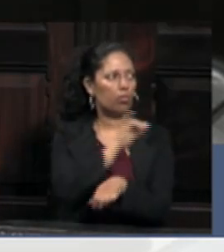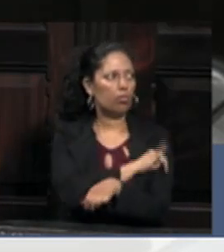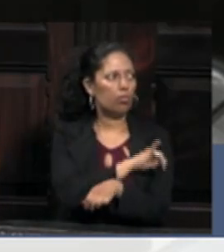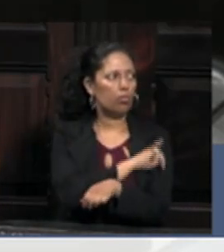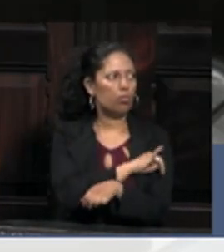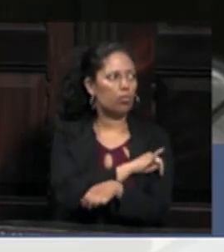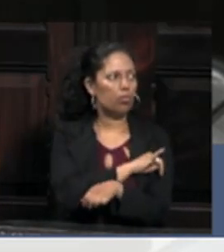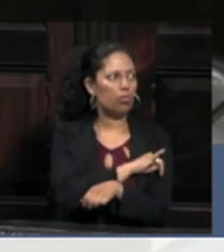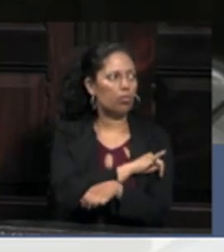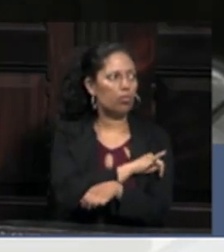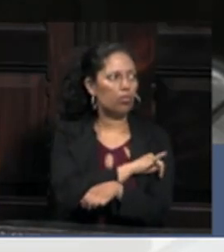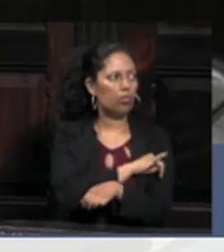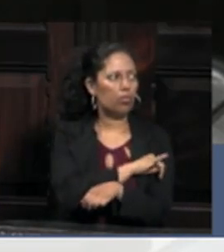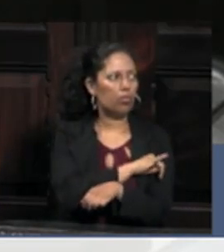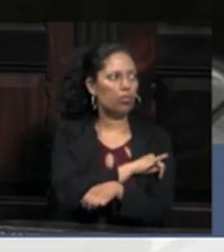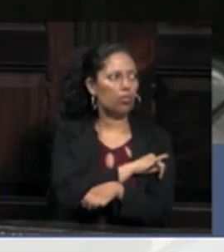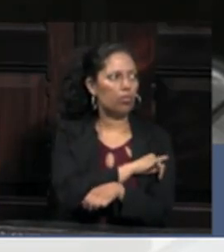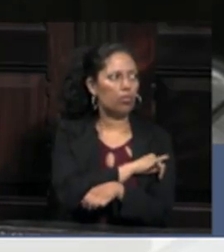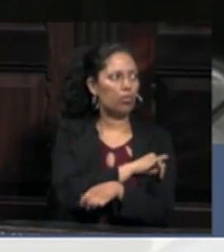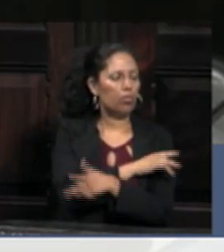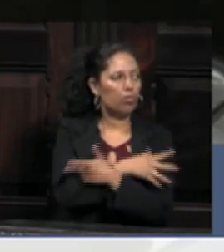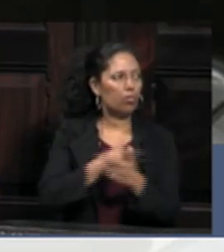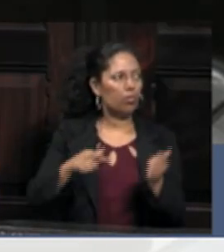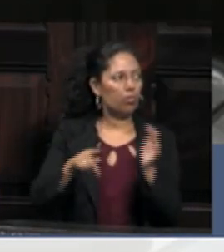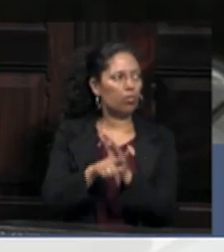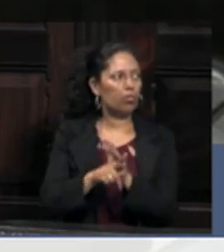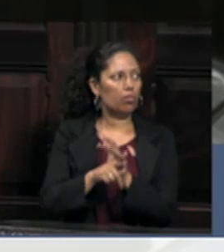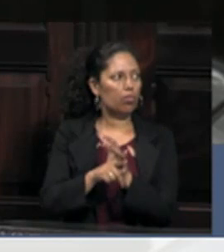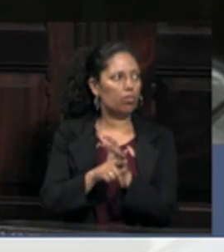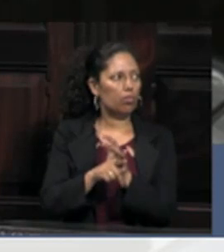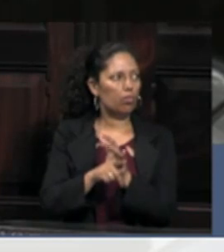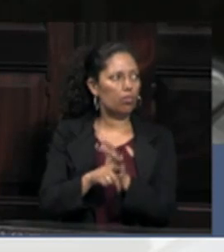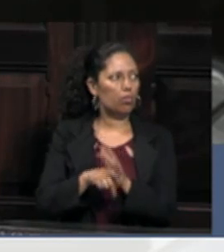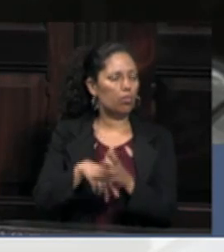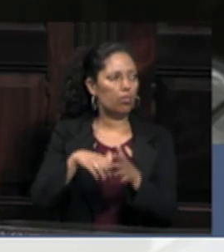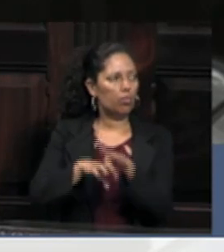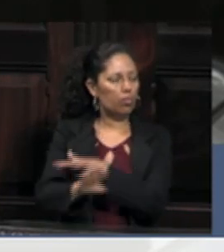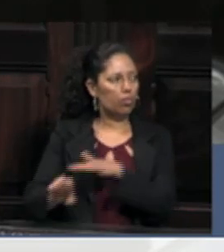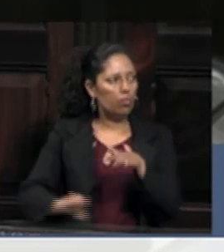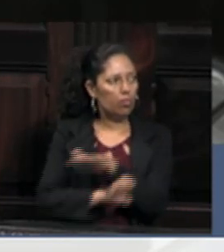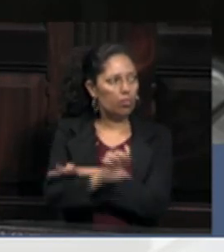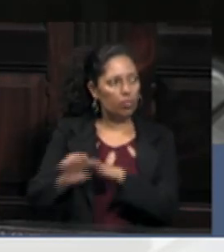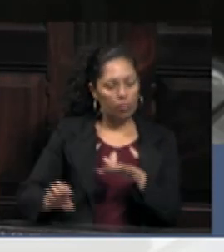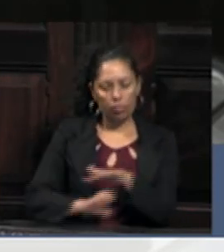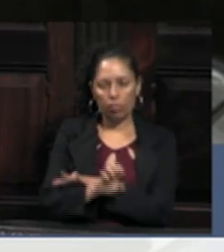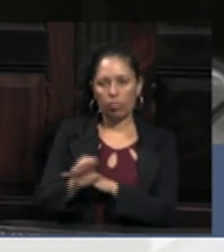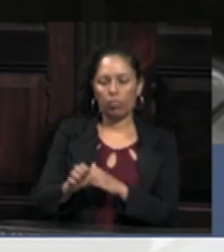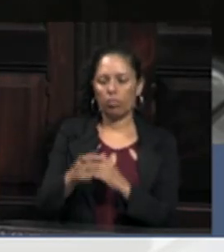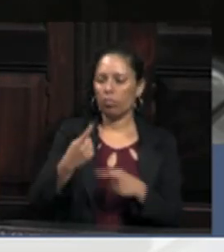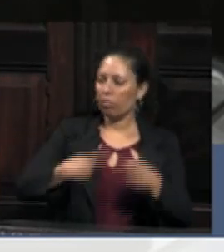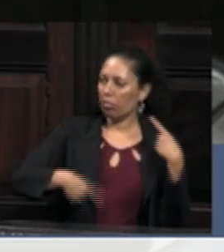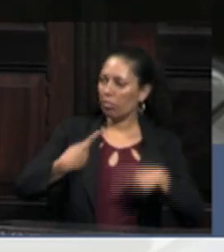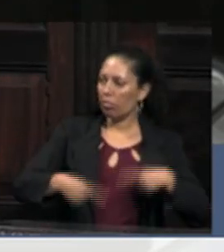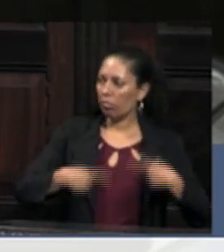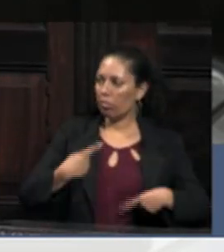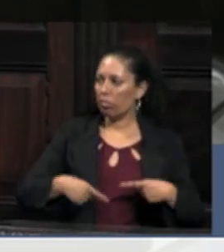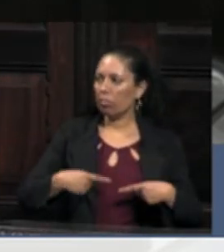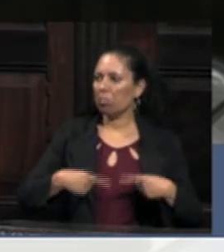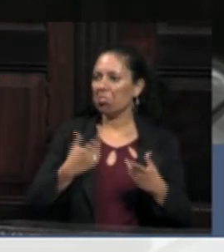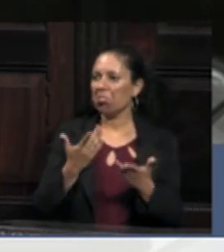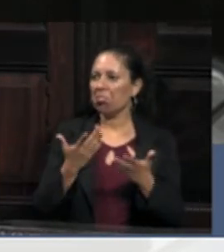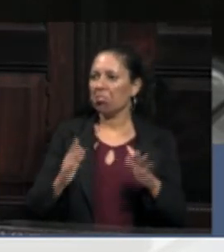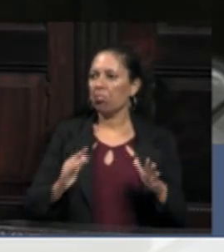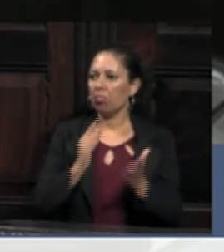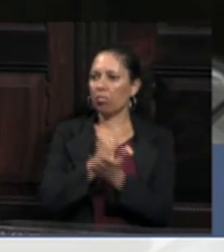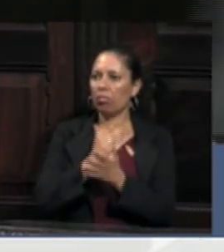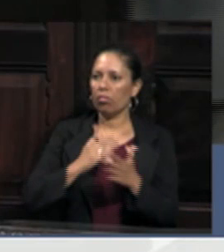Esgoto, ETES, para fins industriais, estabelece incentivo para sua implementação e dá outras providências. Em discussão, não havendo que queira